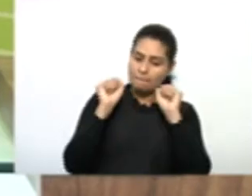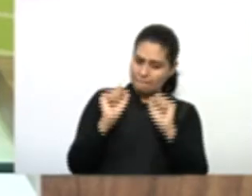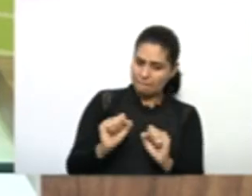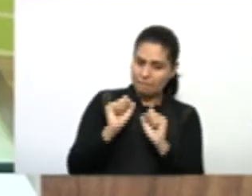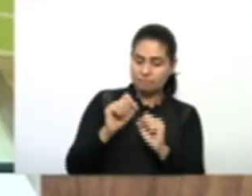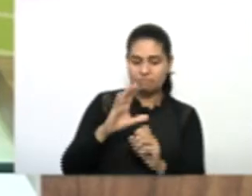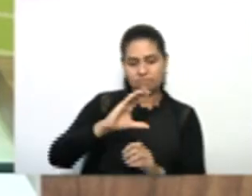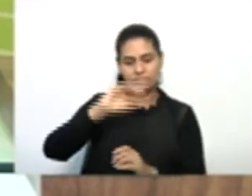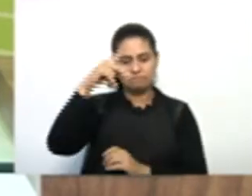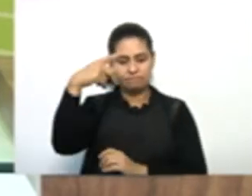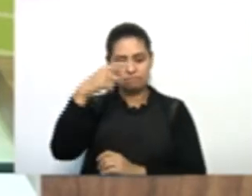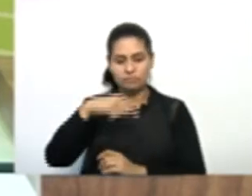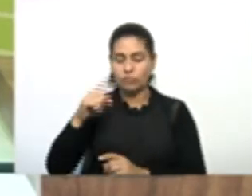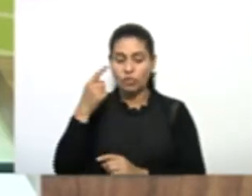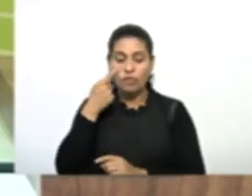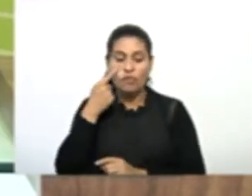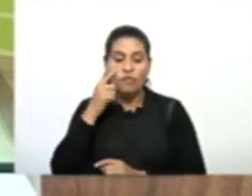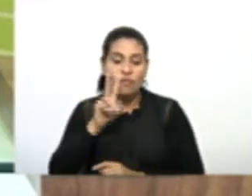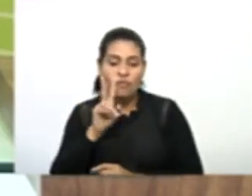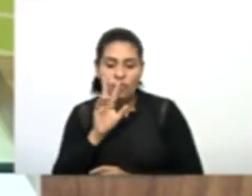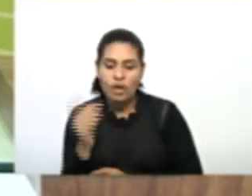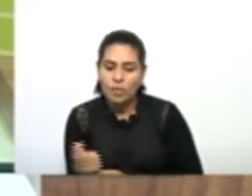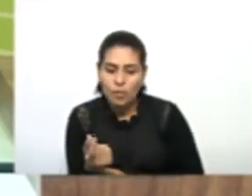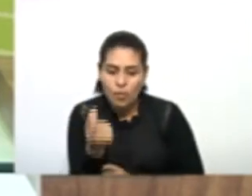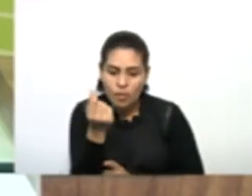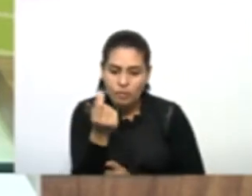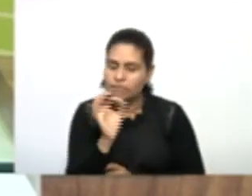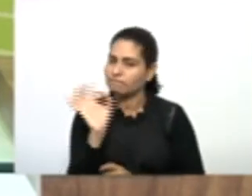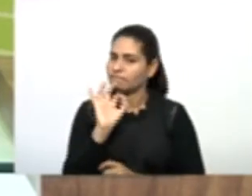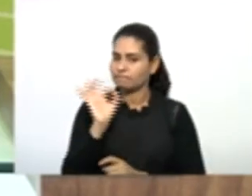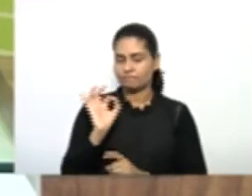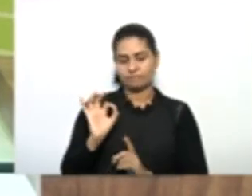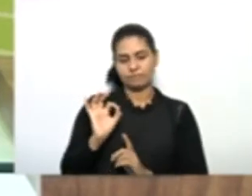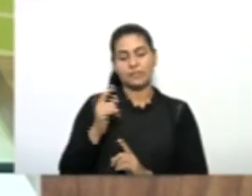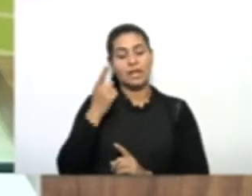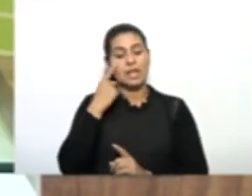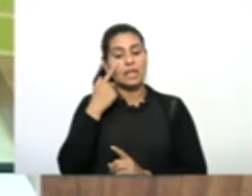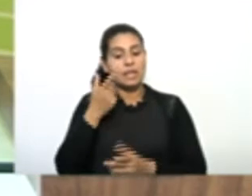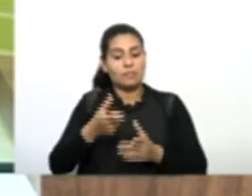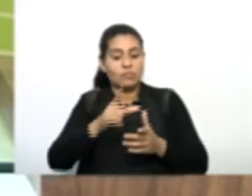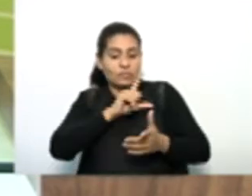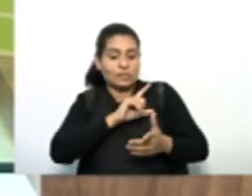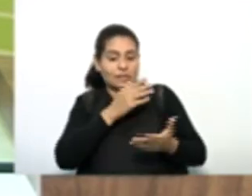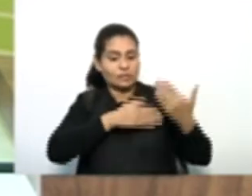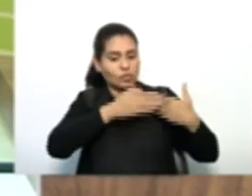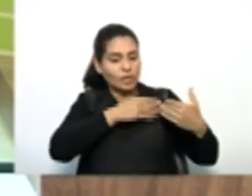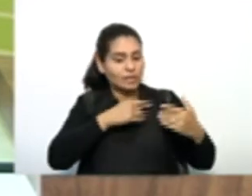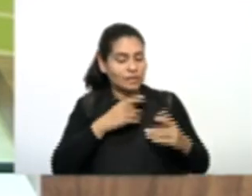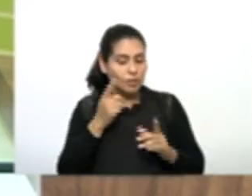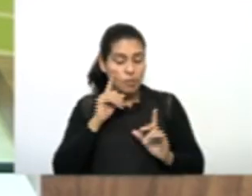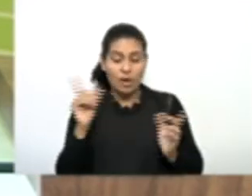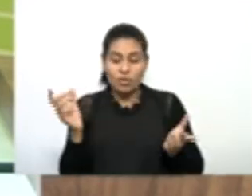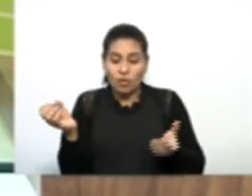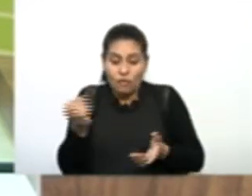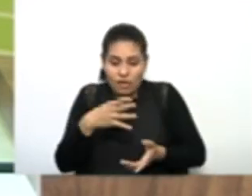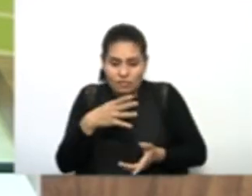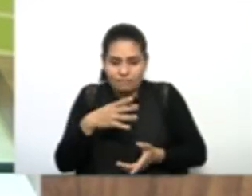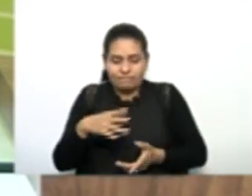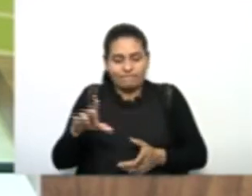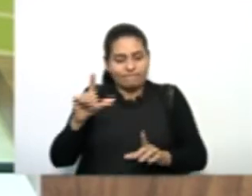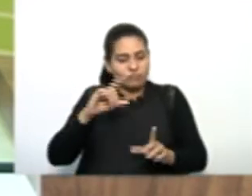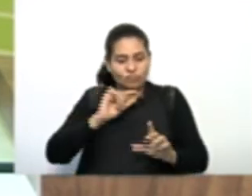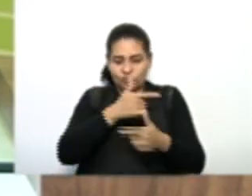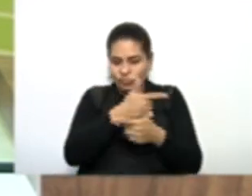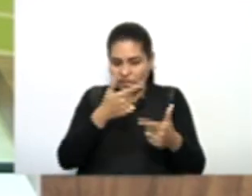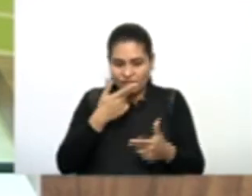a cooperativa ela não visa o lucro, realmente não visa, né? Ela tem por trás de si uma nova lógica, mas não